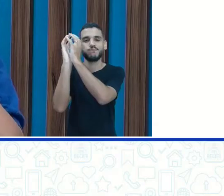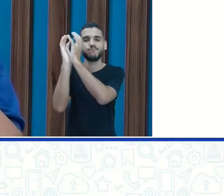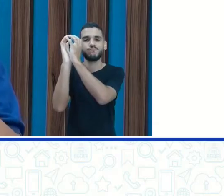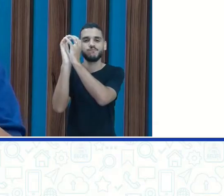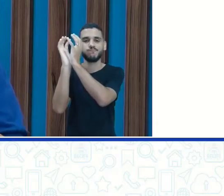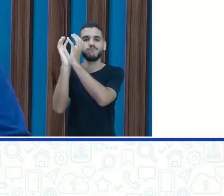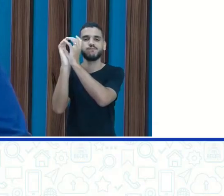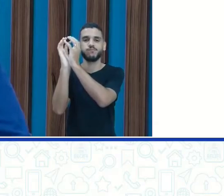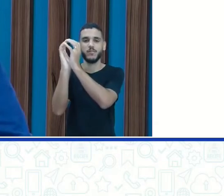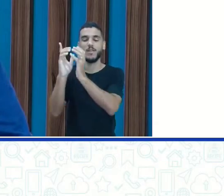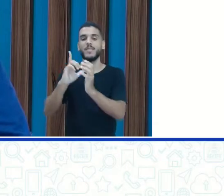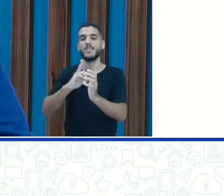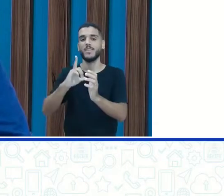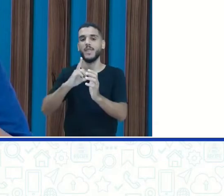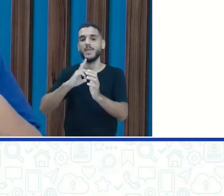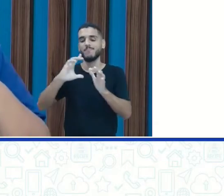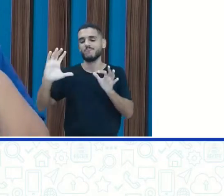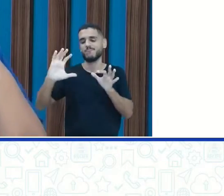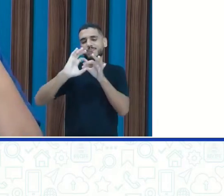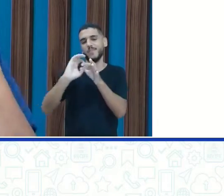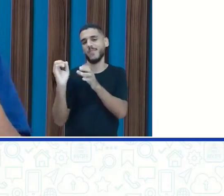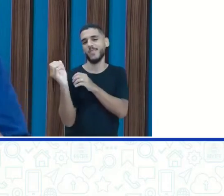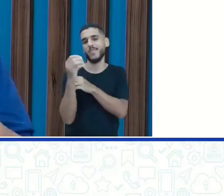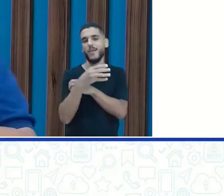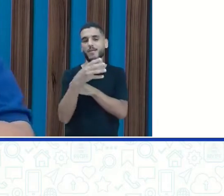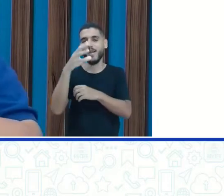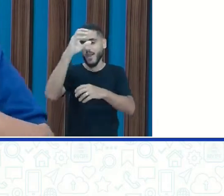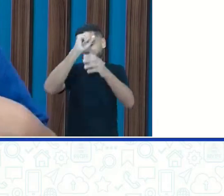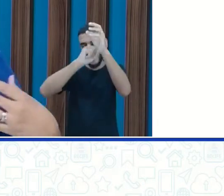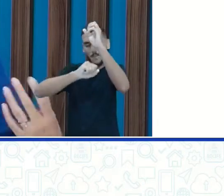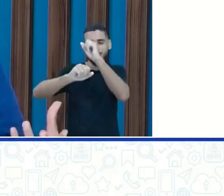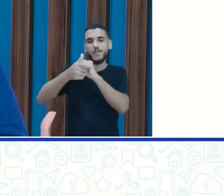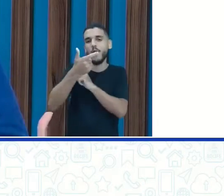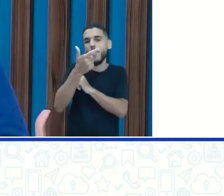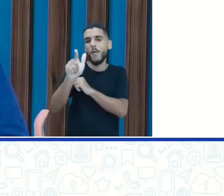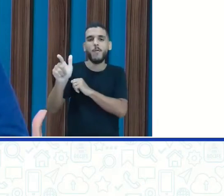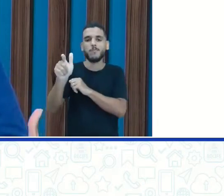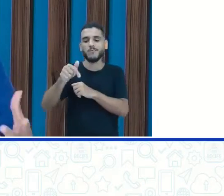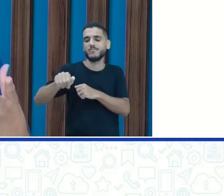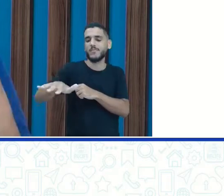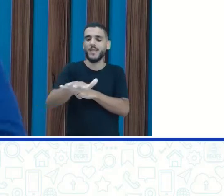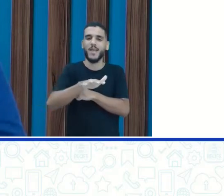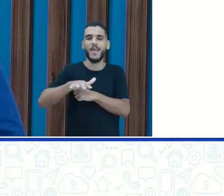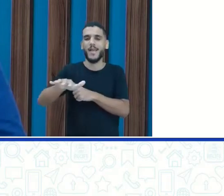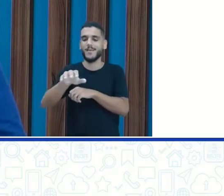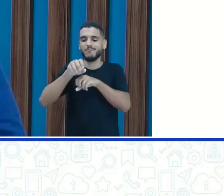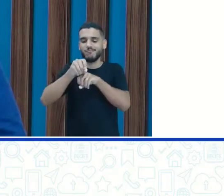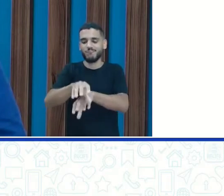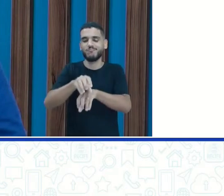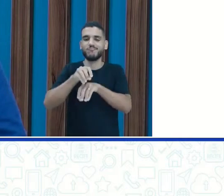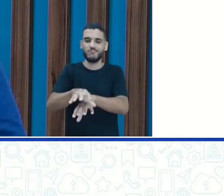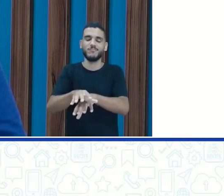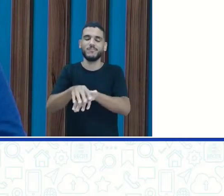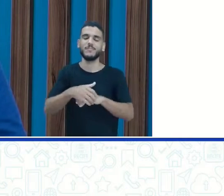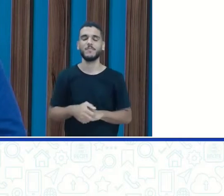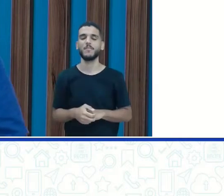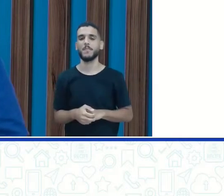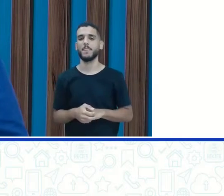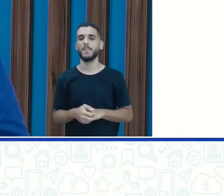fica receptivo, tá, ao aprendizado de todas as outras áreas da educação,